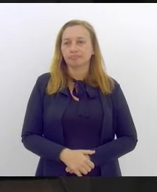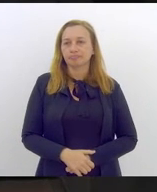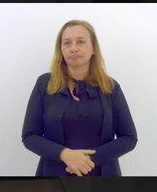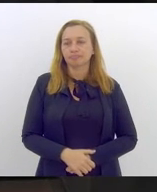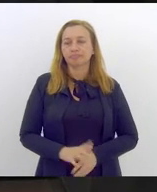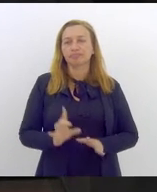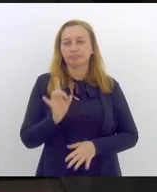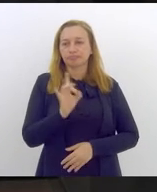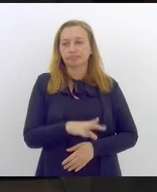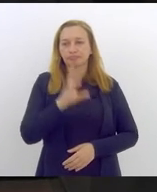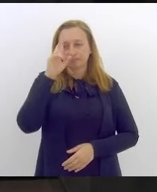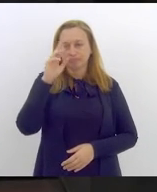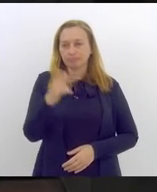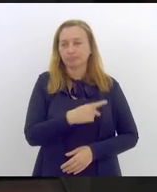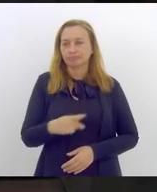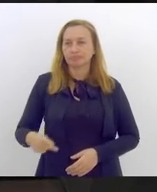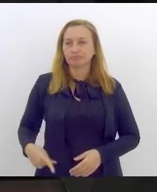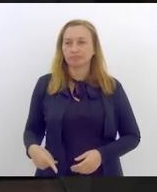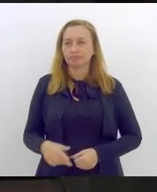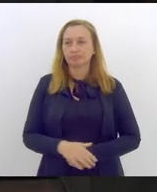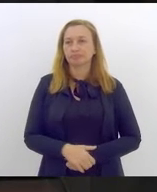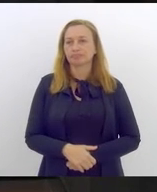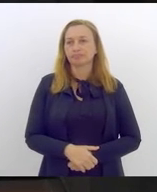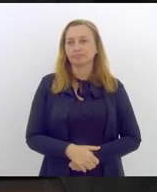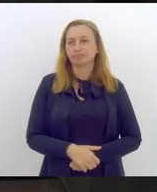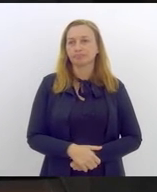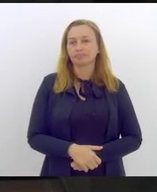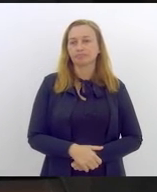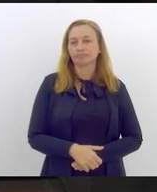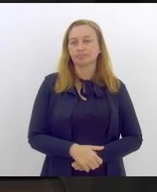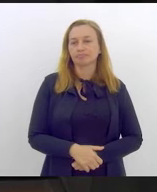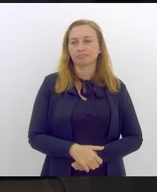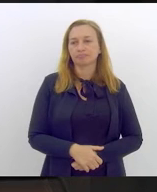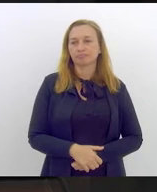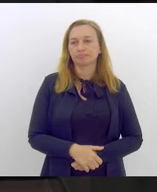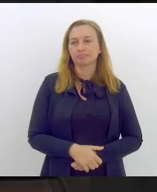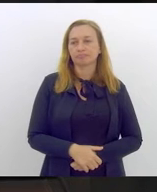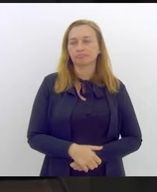e por último senhor presidente eu queria assinalar